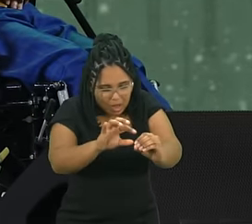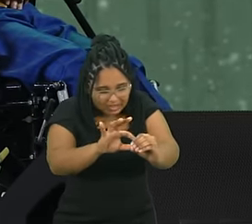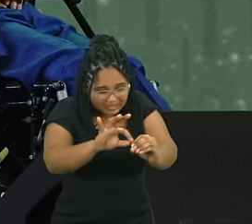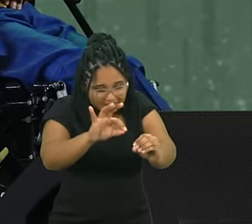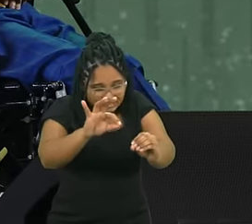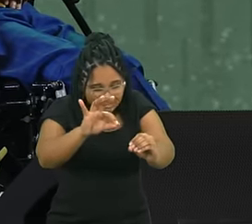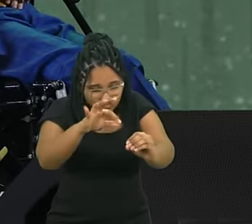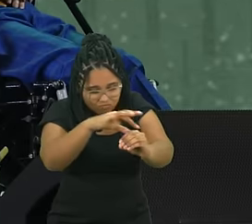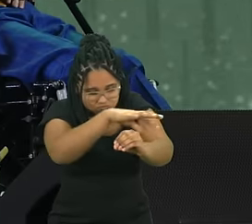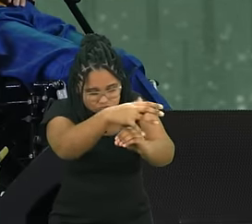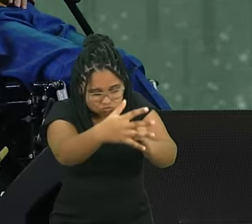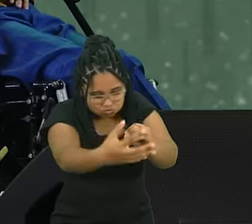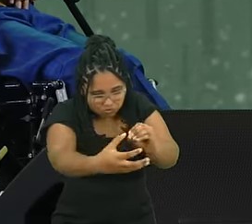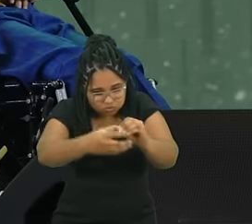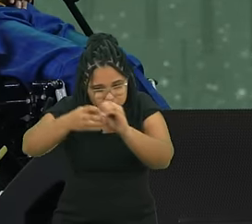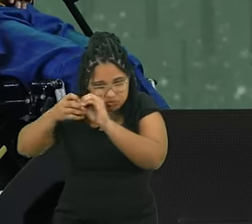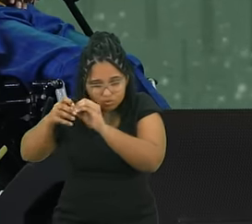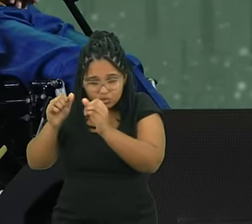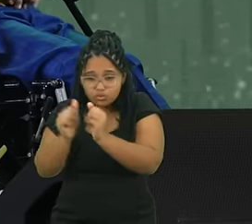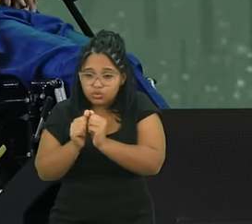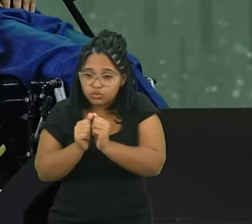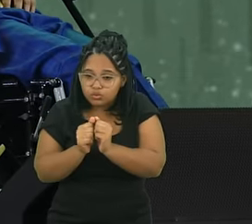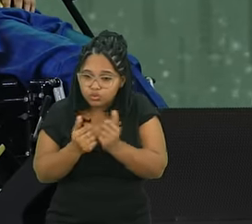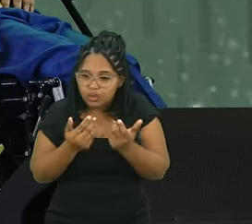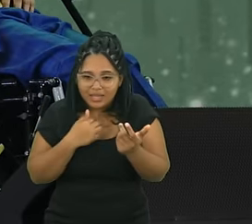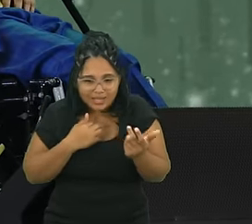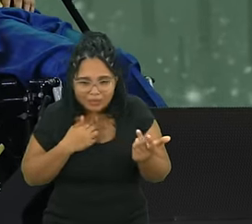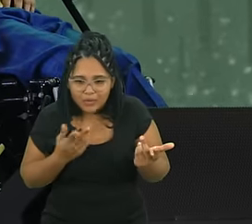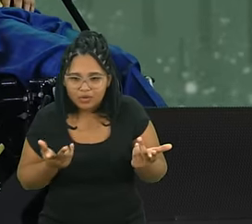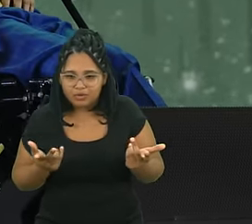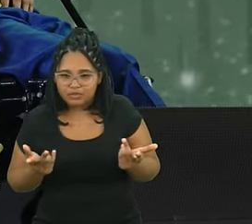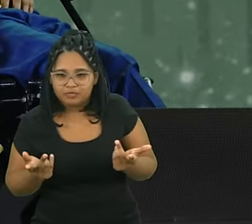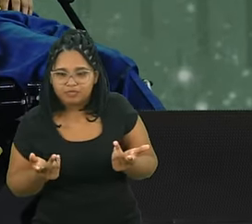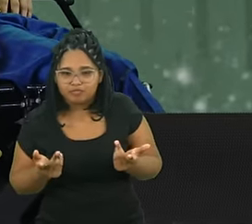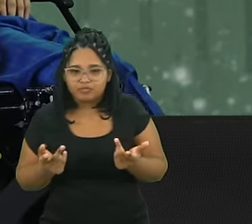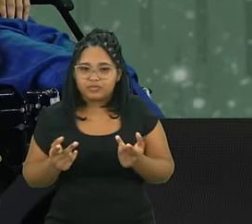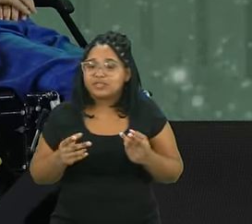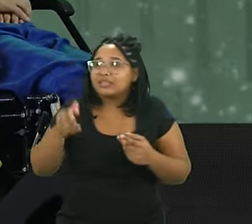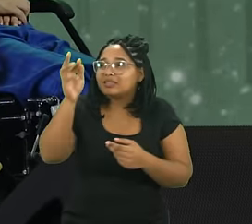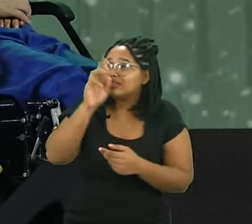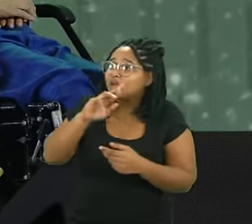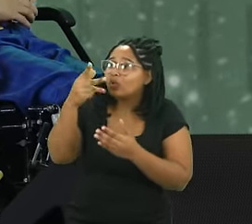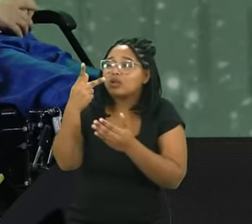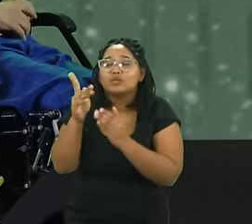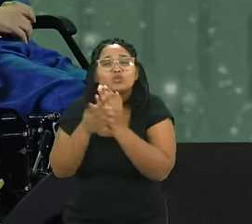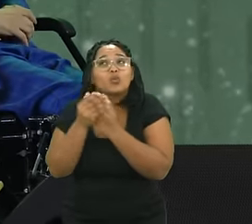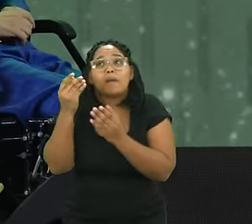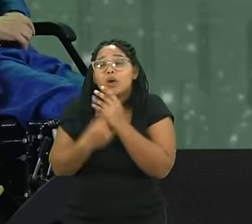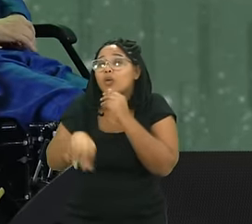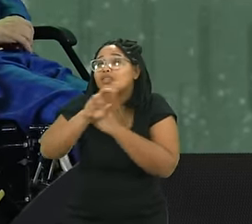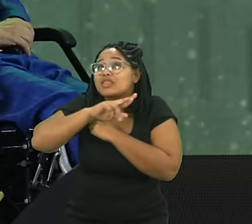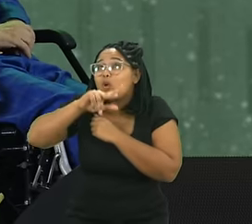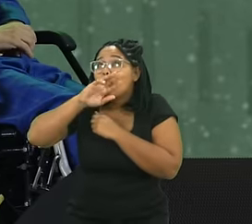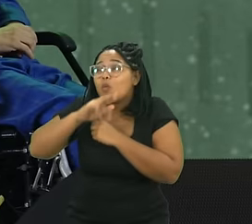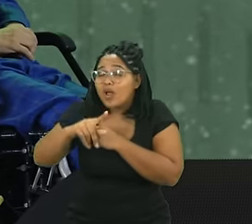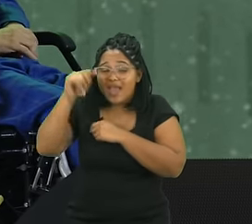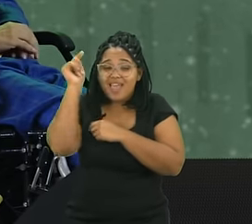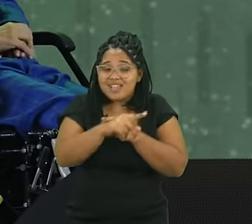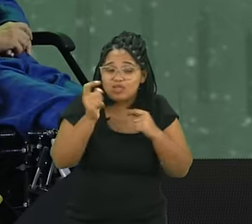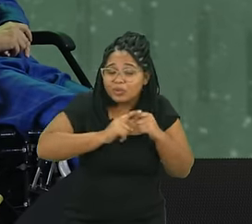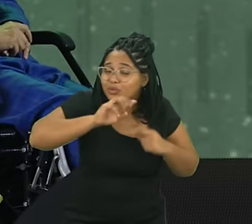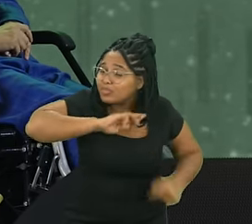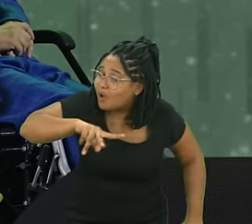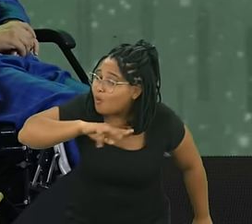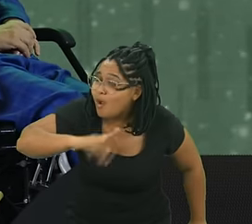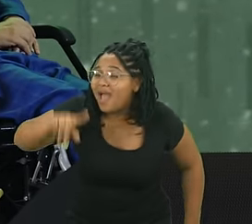começamos a orar em casa. Eu falei: Senhor, está nas tuas mãos, não é ele que está operando, é o Senhor que está operando.